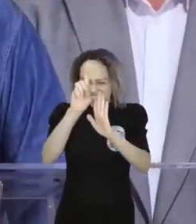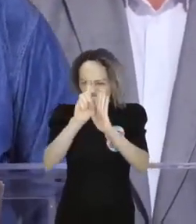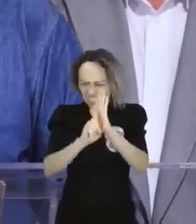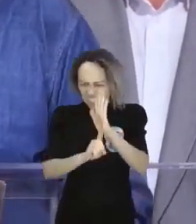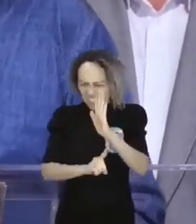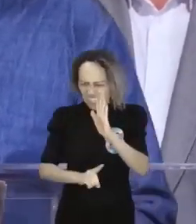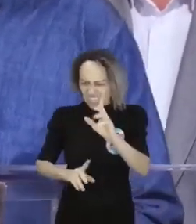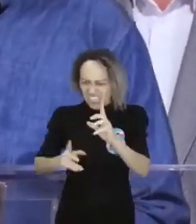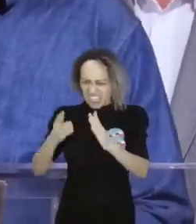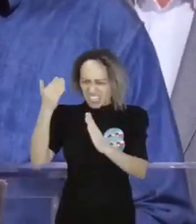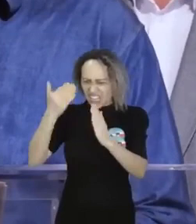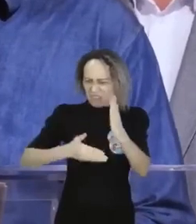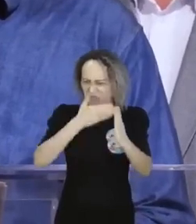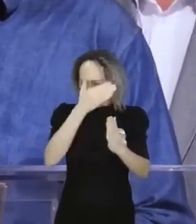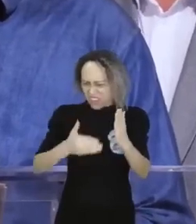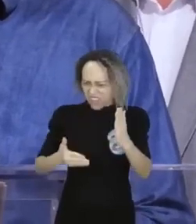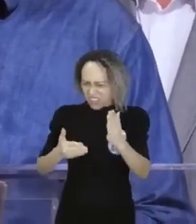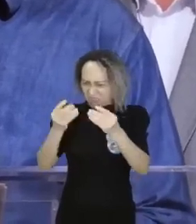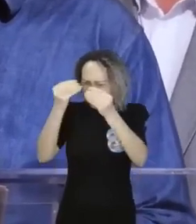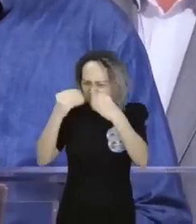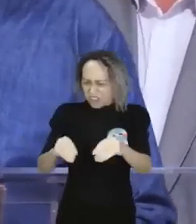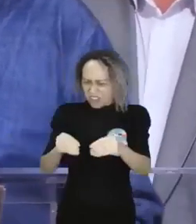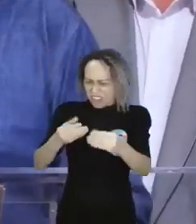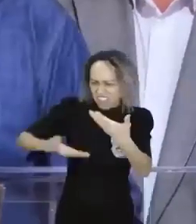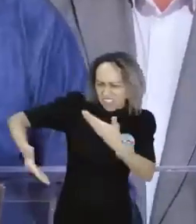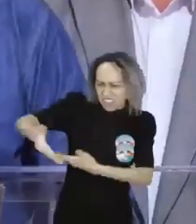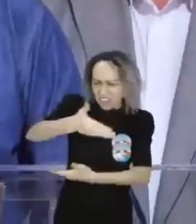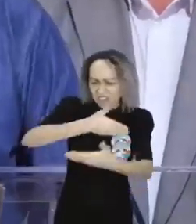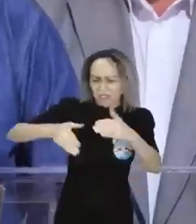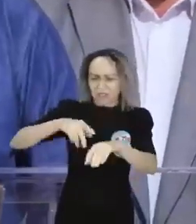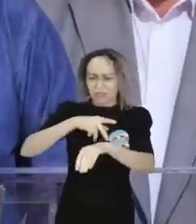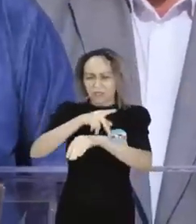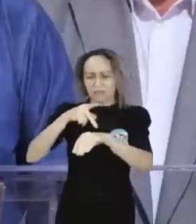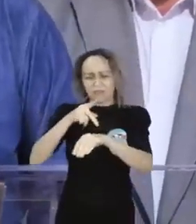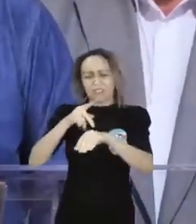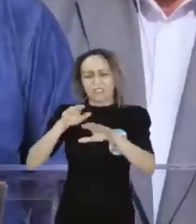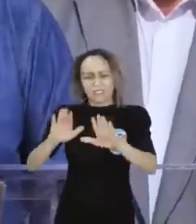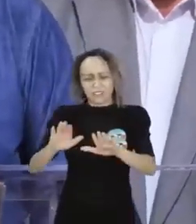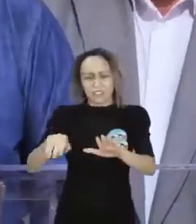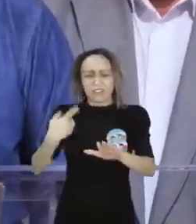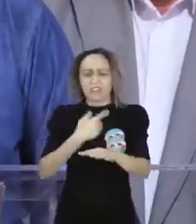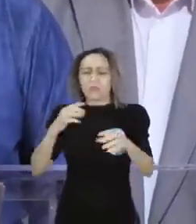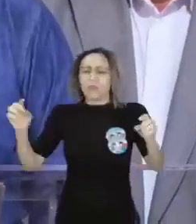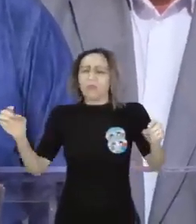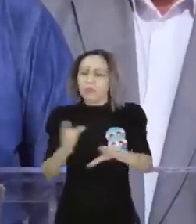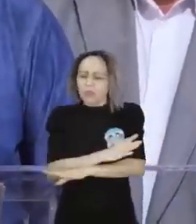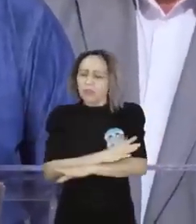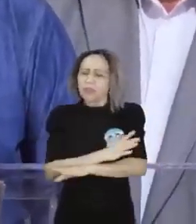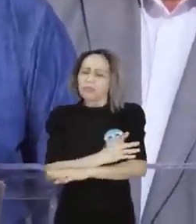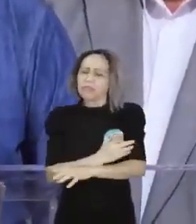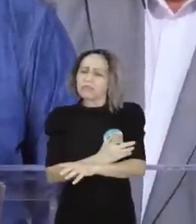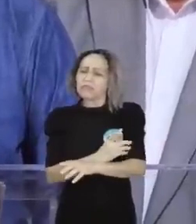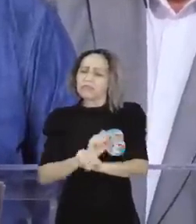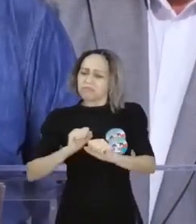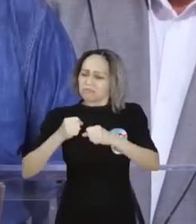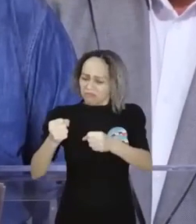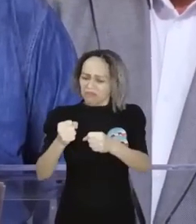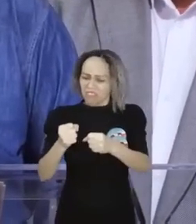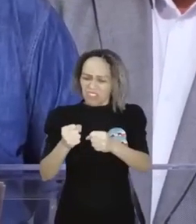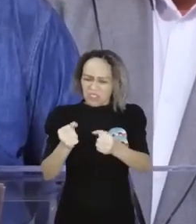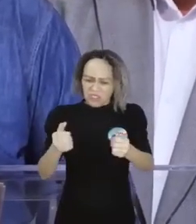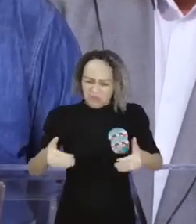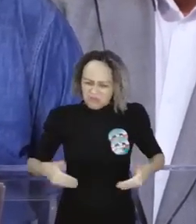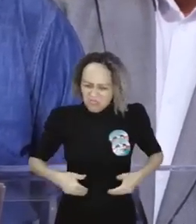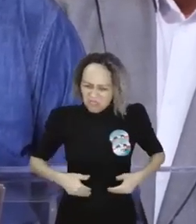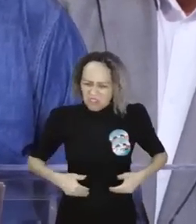nações. Estamos prontos para nos engajar outra vez no combate à fome e à desigualdade